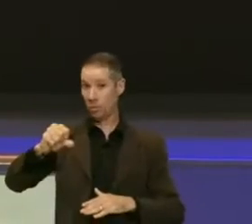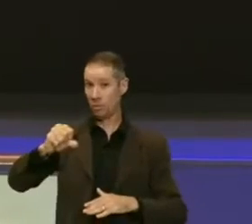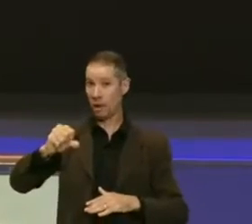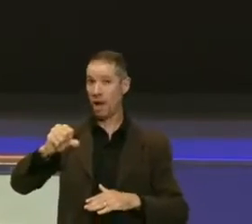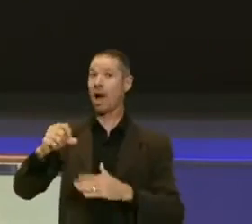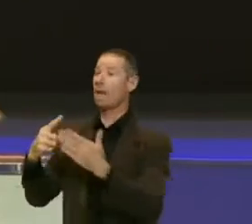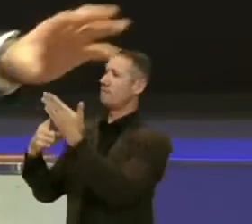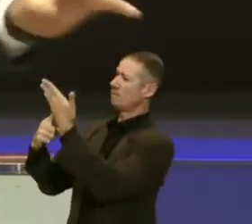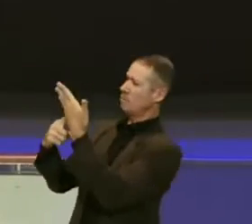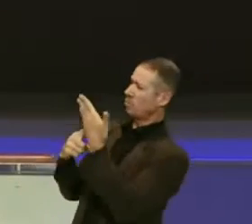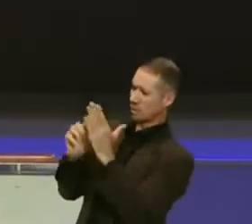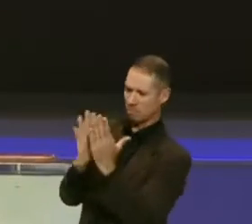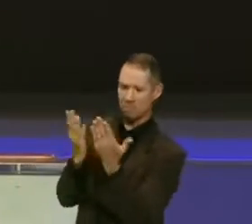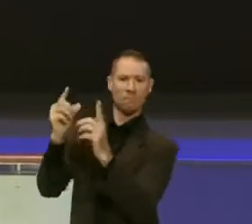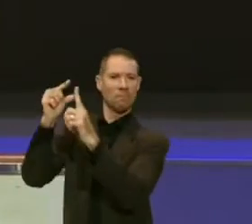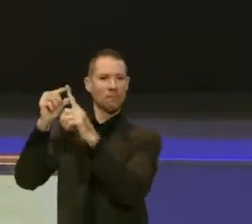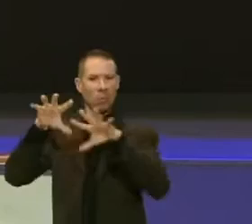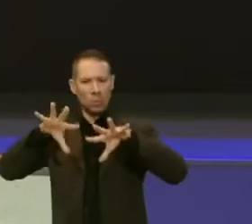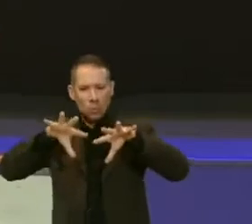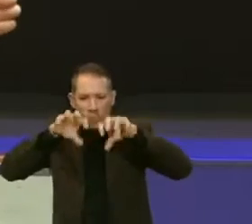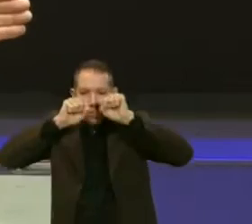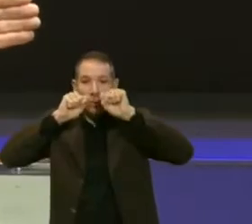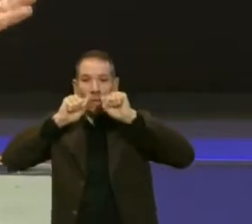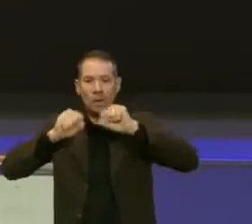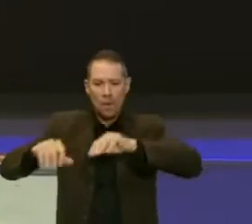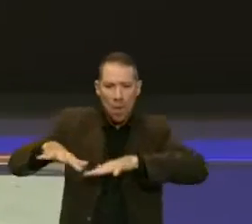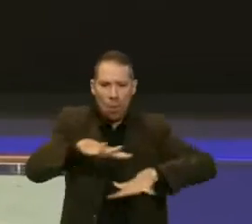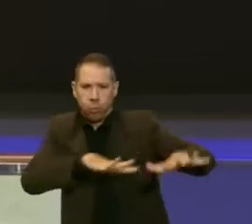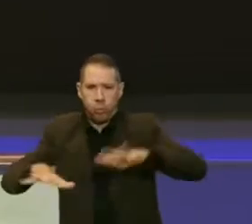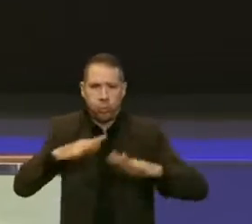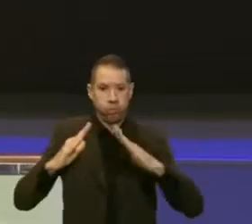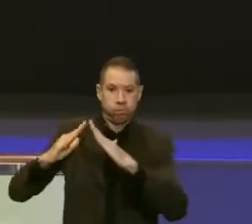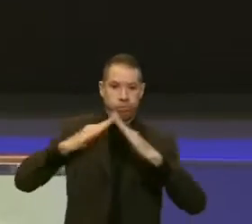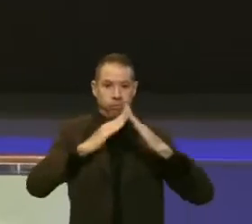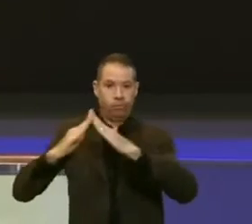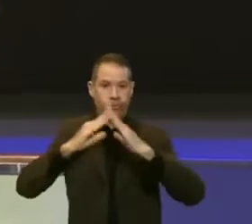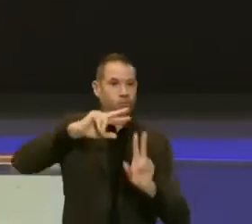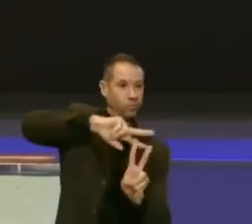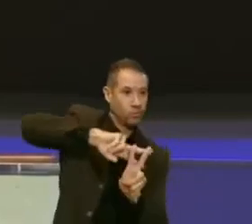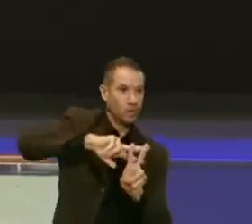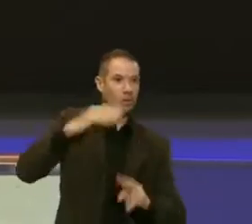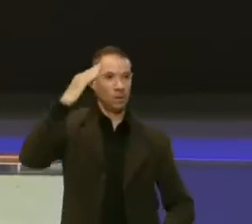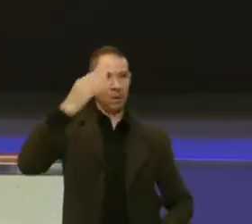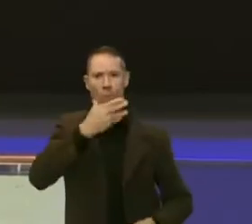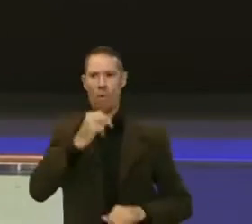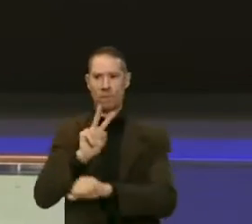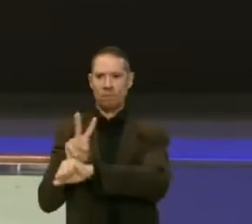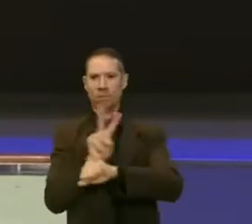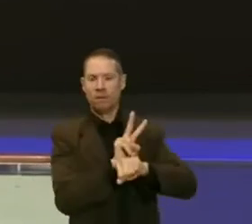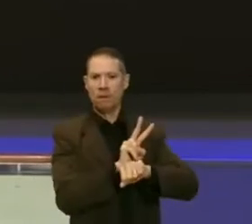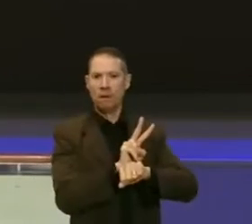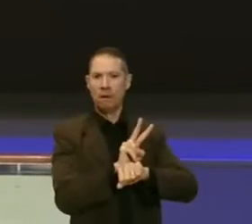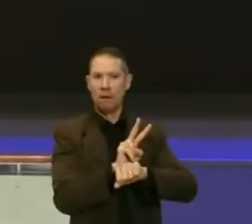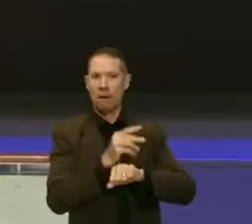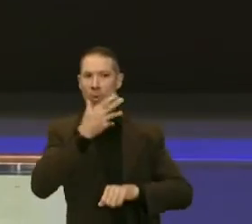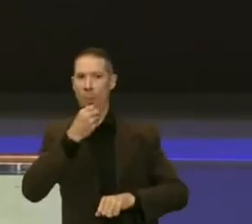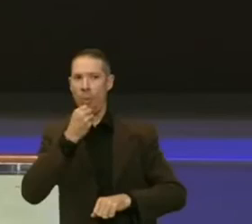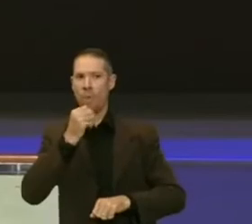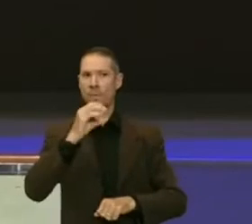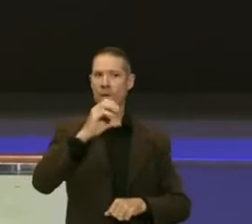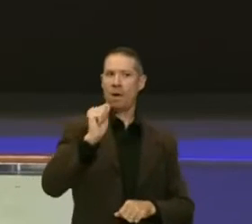é escuro. Depois do terremoto, o carcereiro vai no lugar onde eles estão, e a Bíblia diz assim: então o